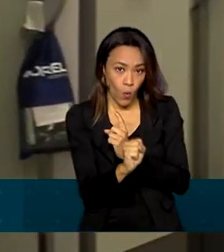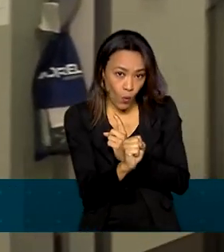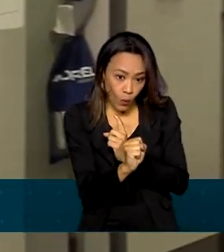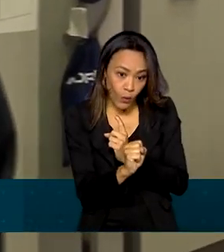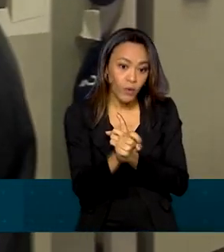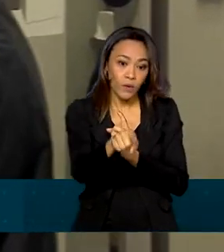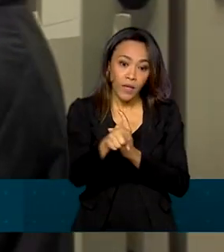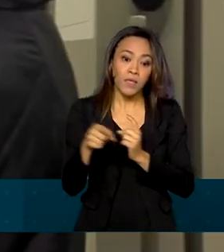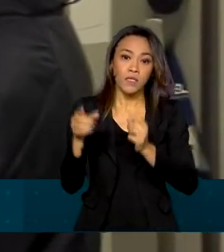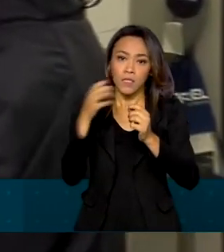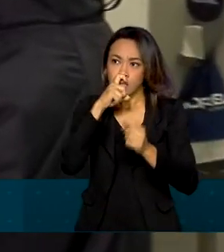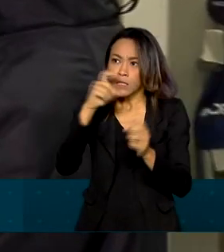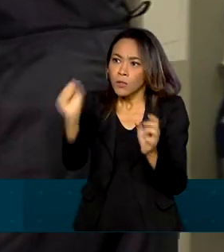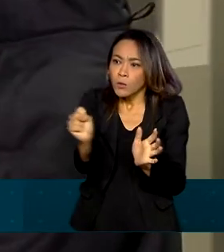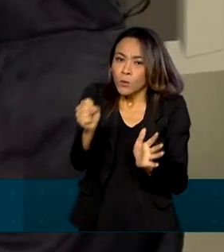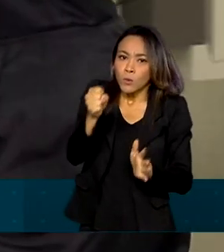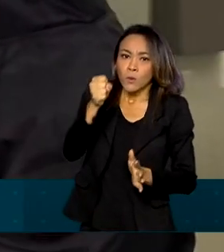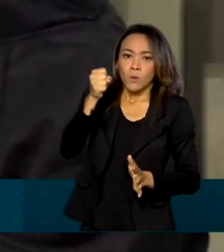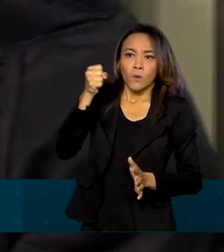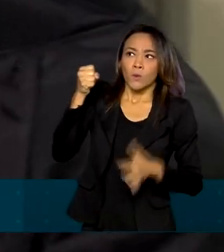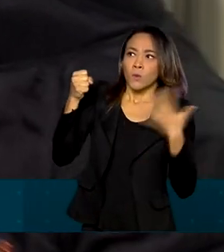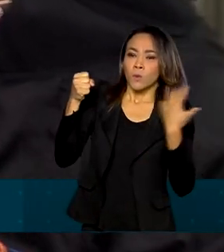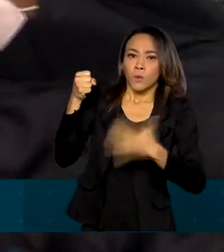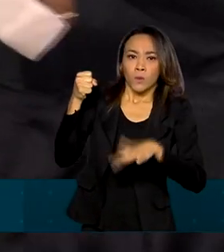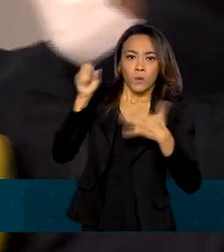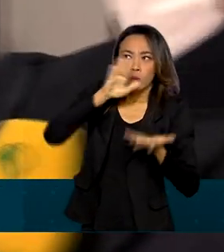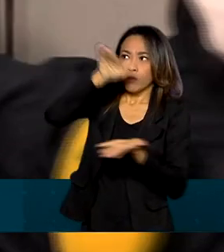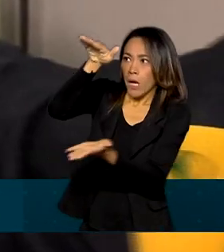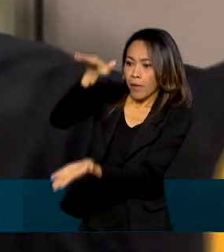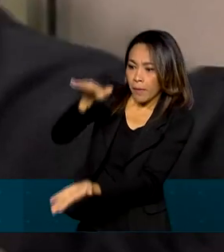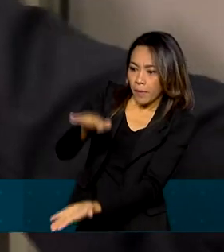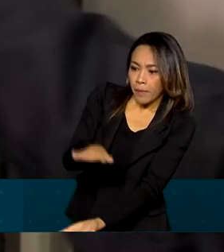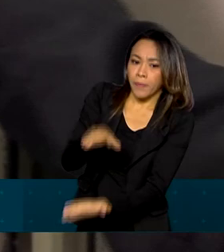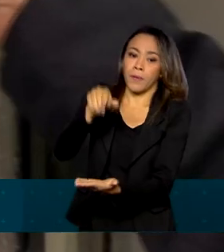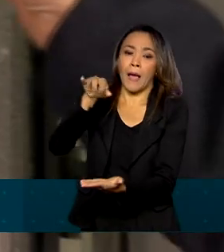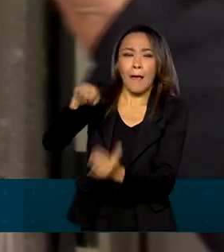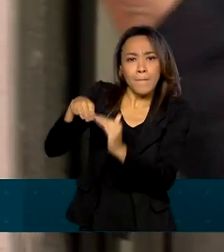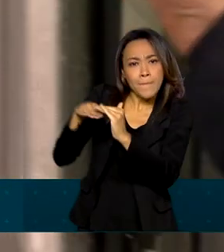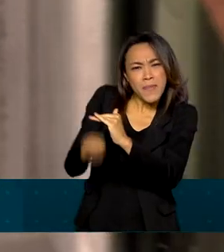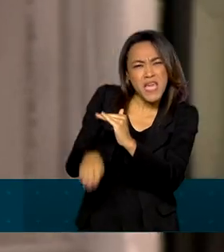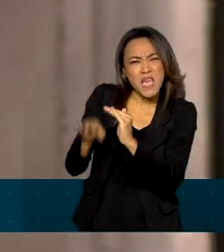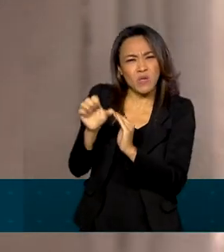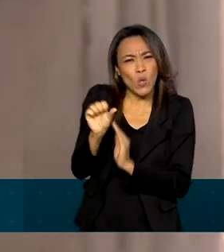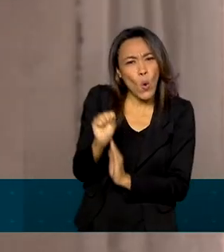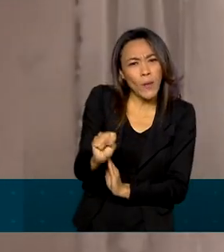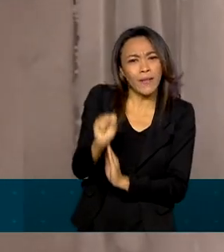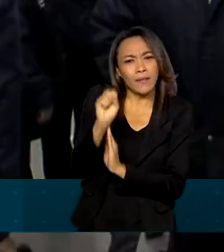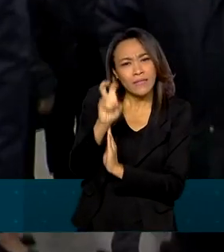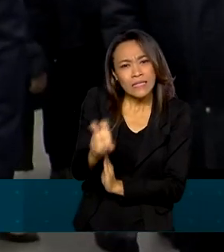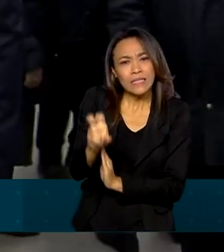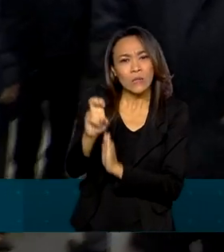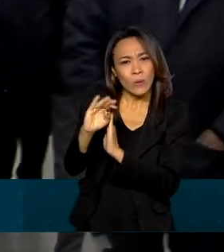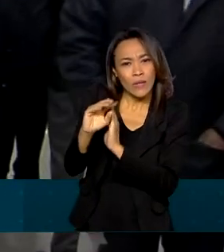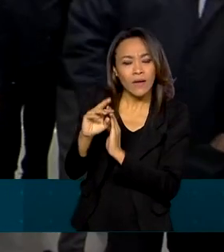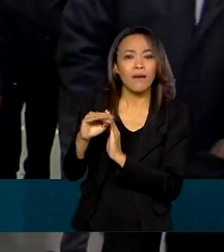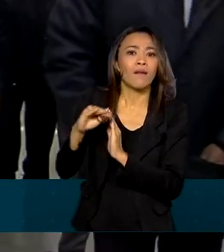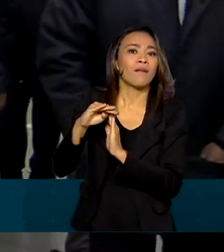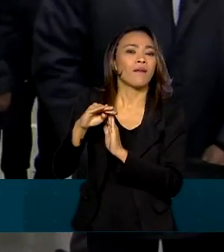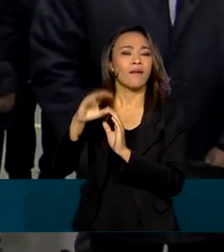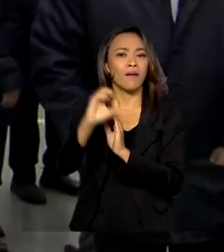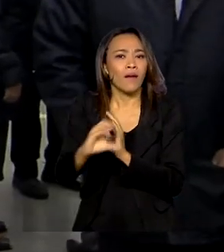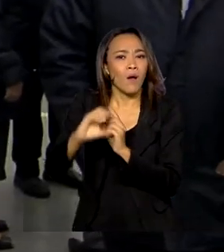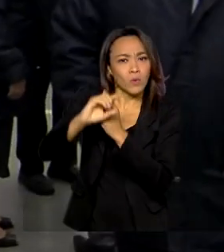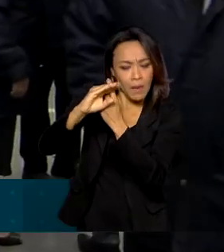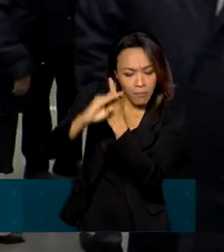armazenadas nestes freezers, com temperatura que pode chegar a menos 85 graus. As vacinas saem